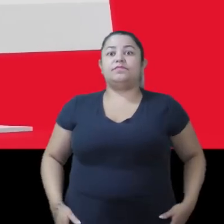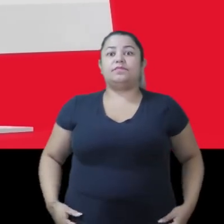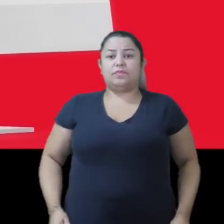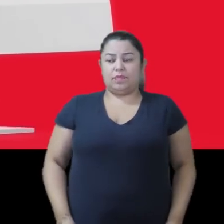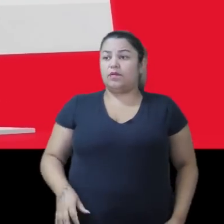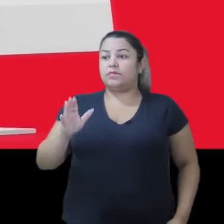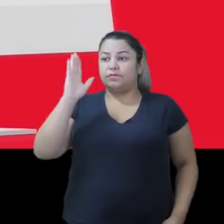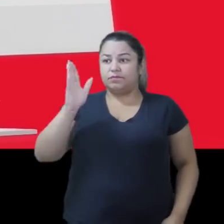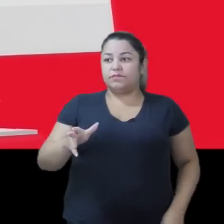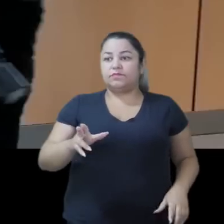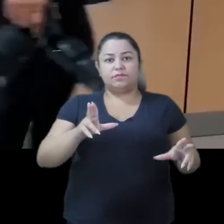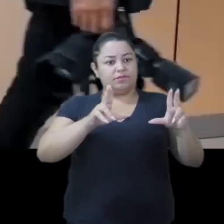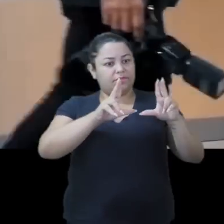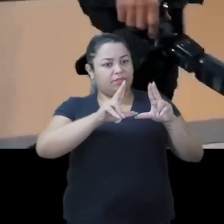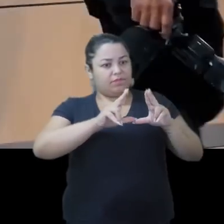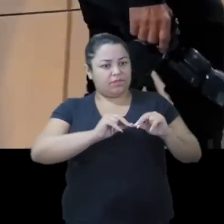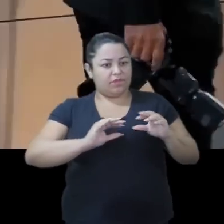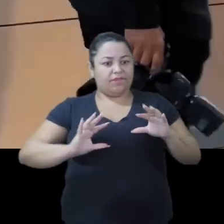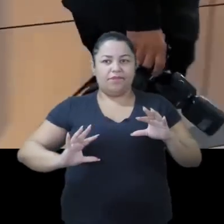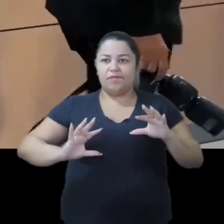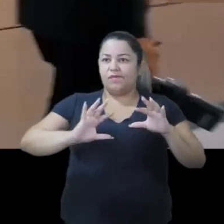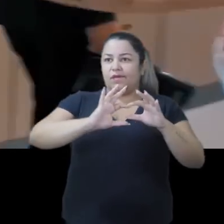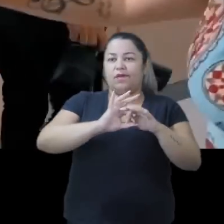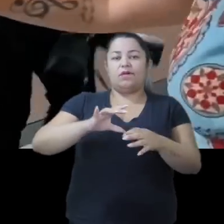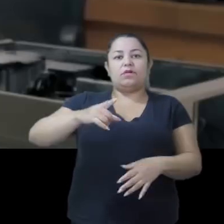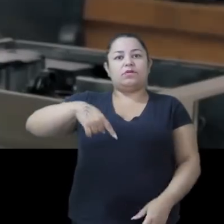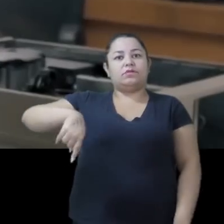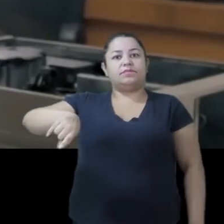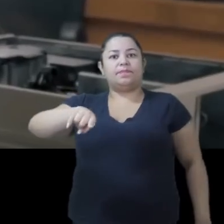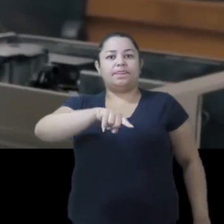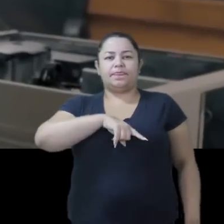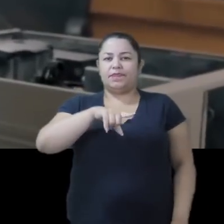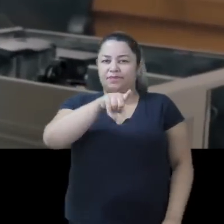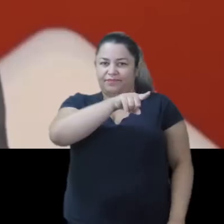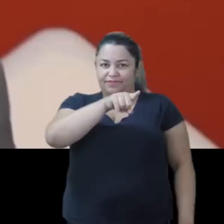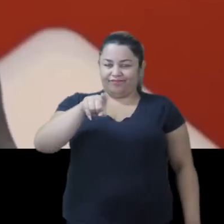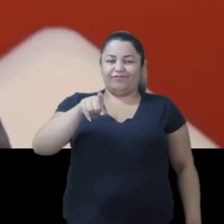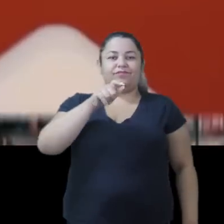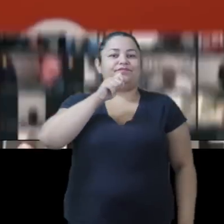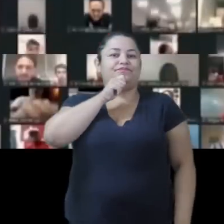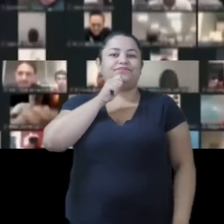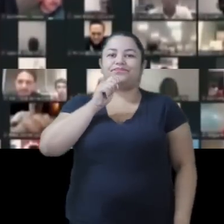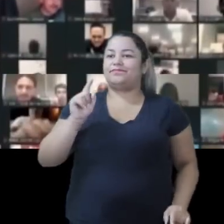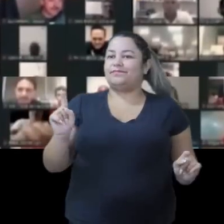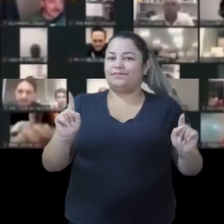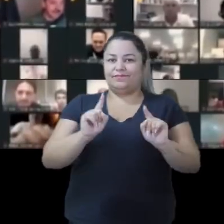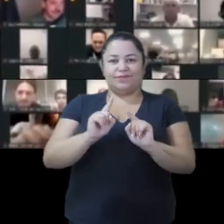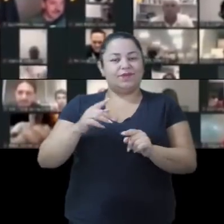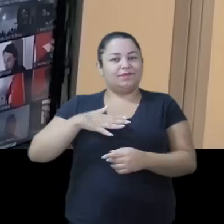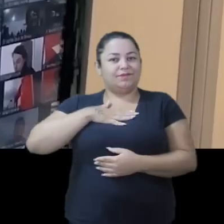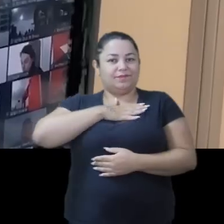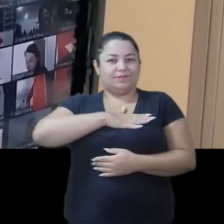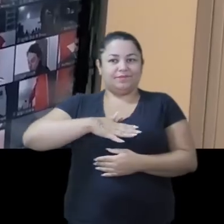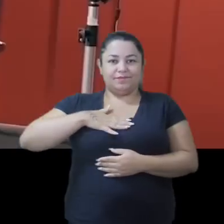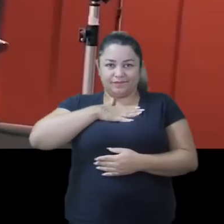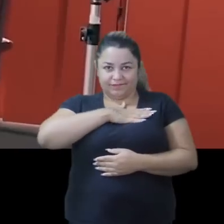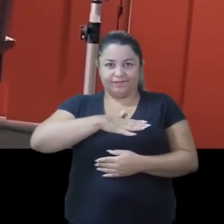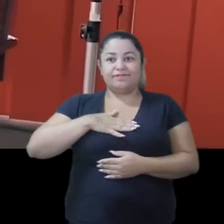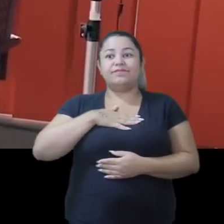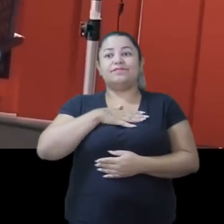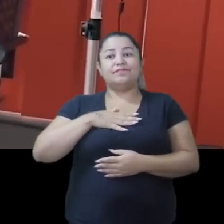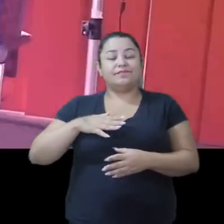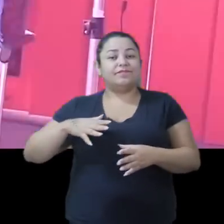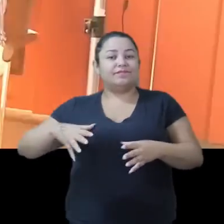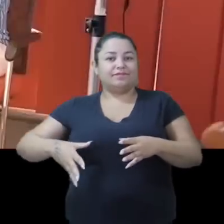é de casa, siga em sintonia com a gente. E para você, que ainda não é, muito prazer. Fazemos parte